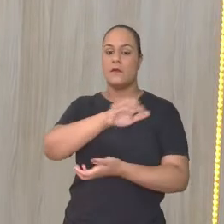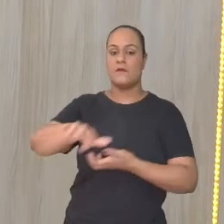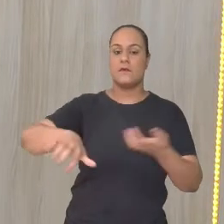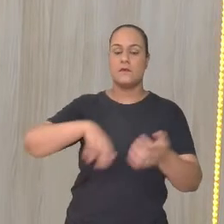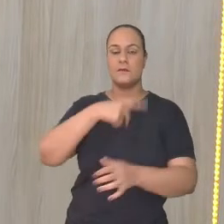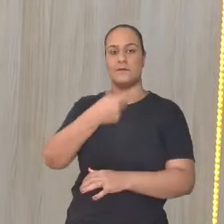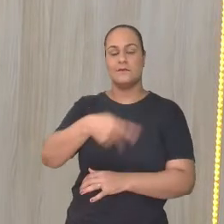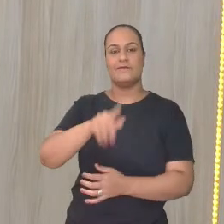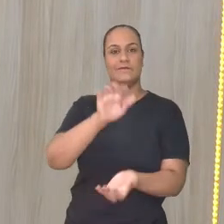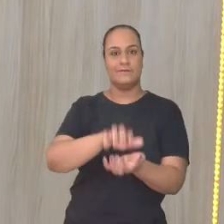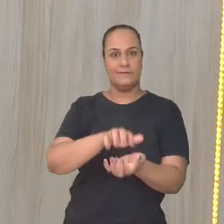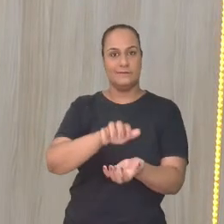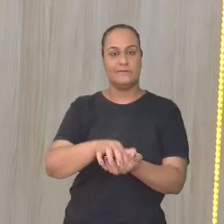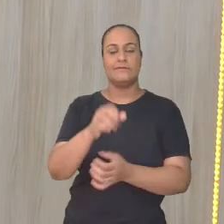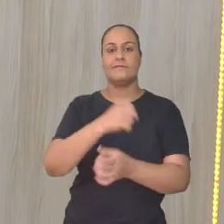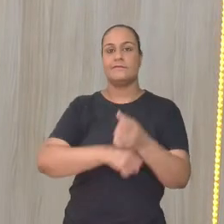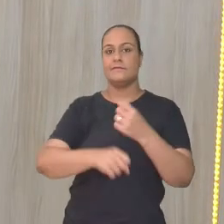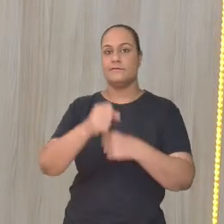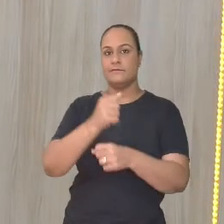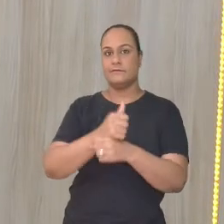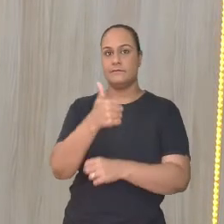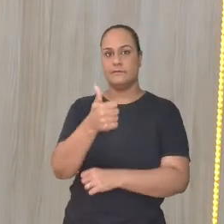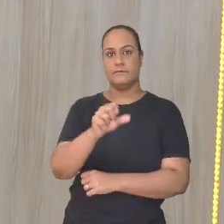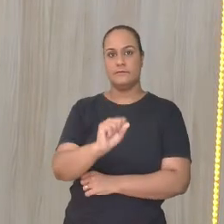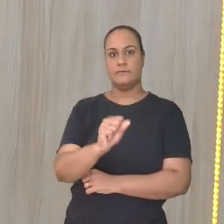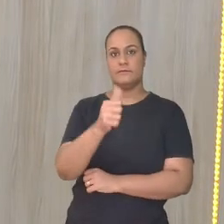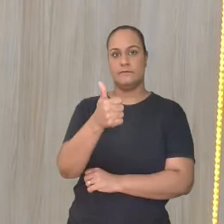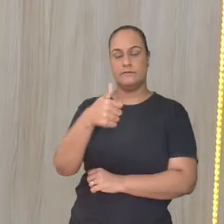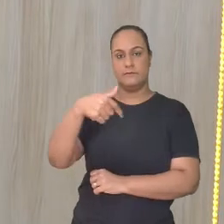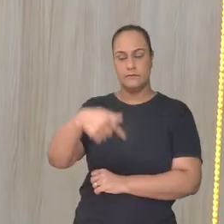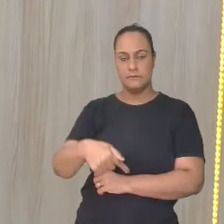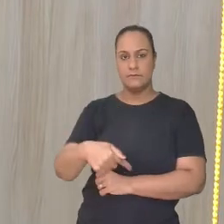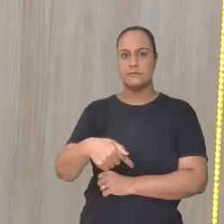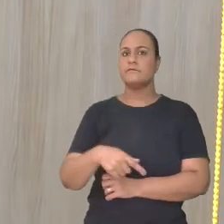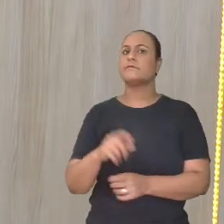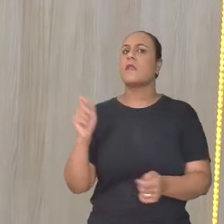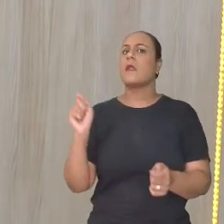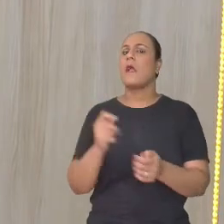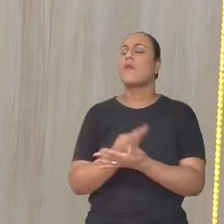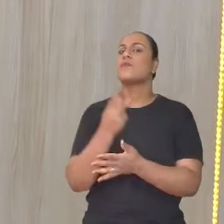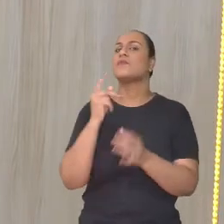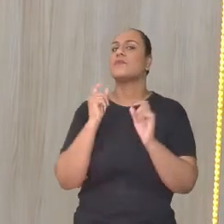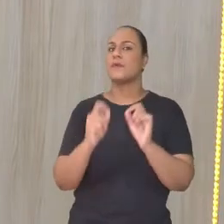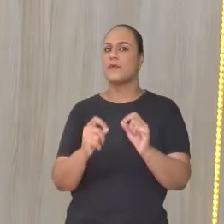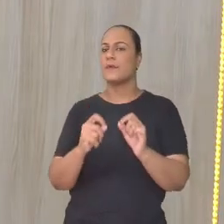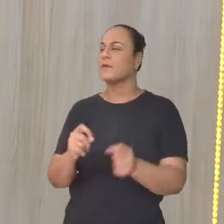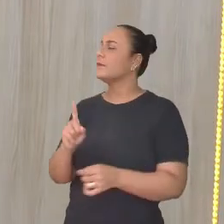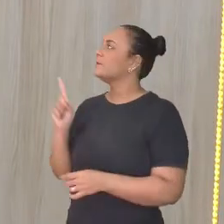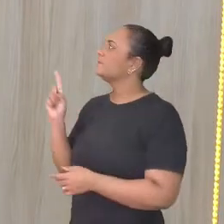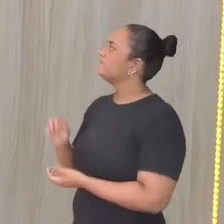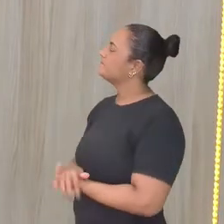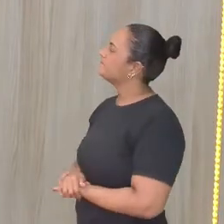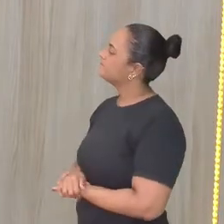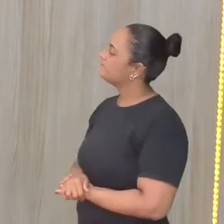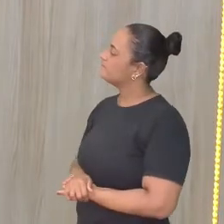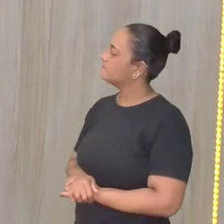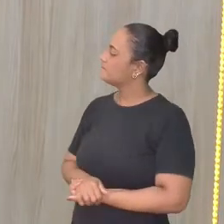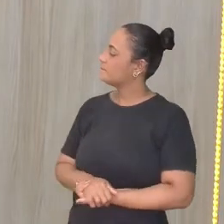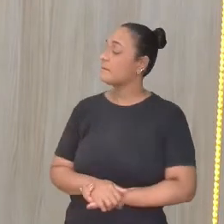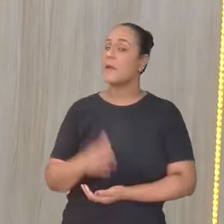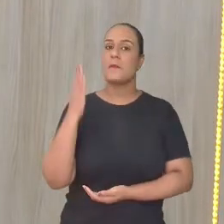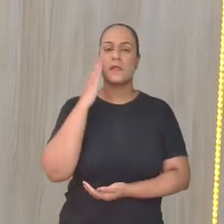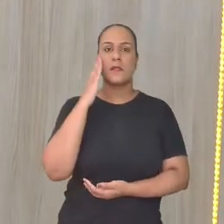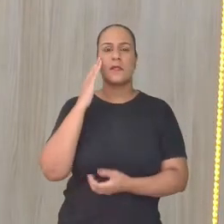Revolução Pernambucana de 1817. E aí o que é que tem nela, né? Aí vamos entender o que foi,